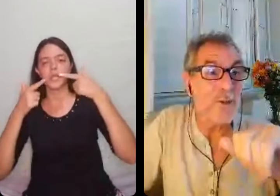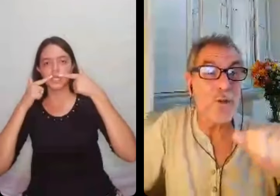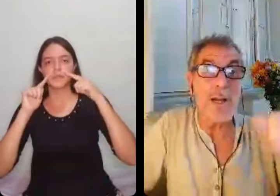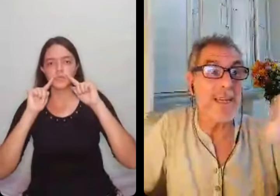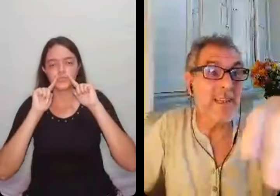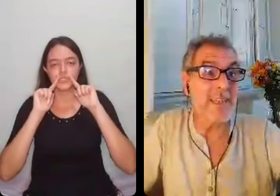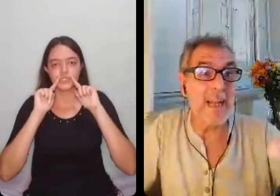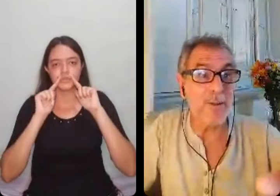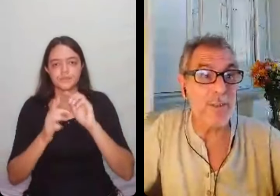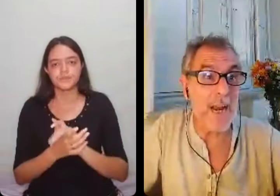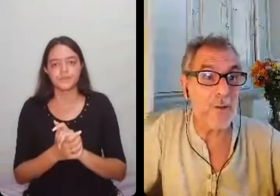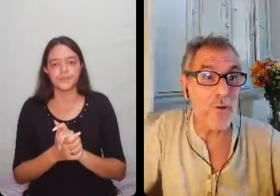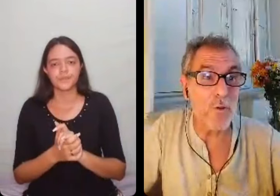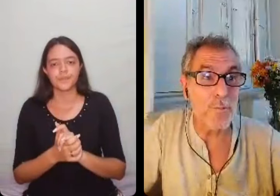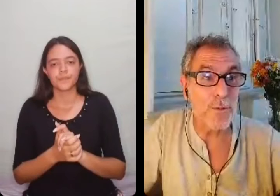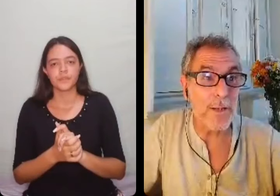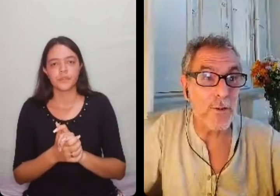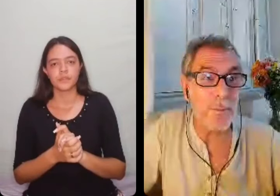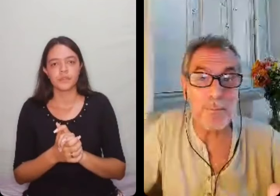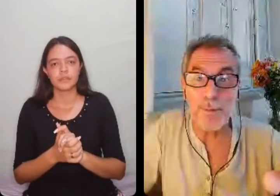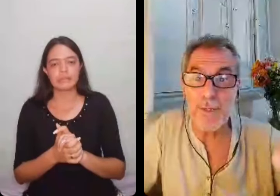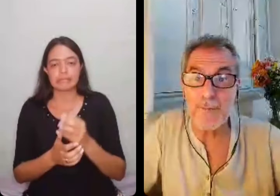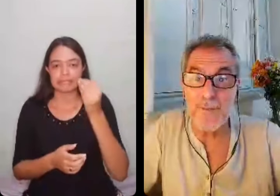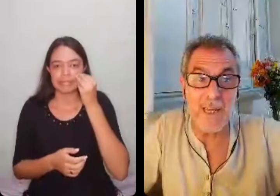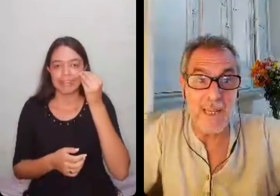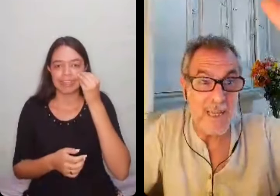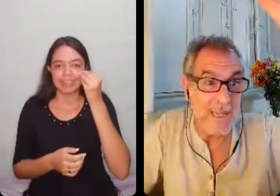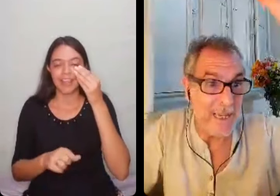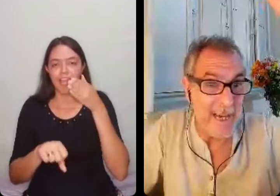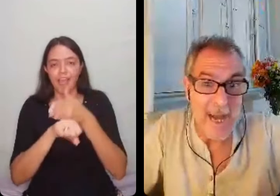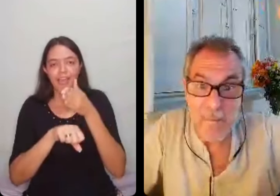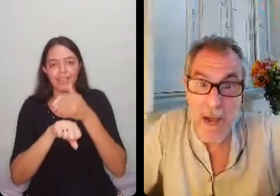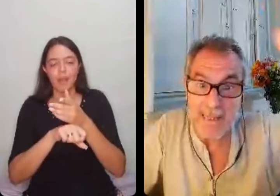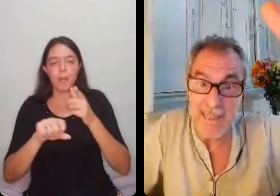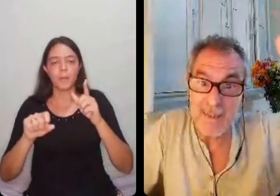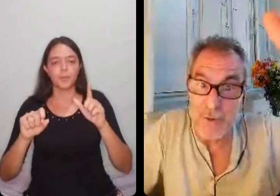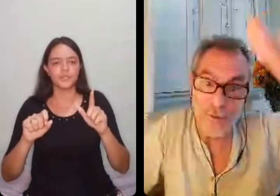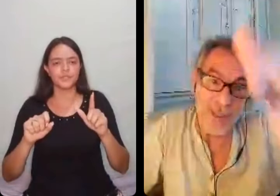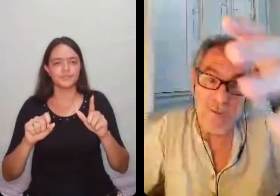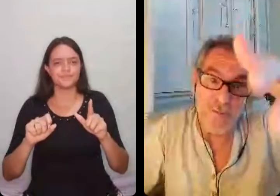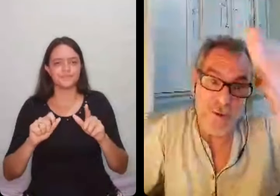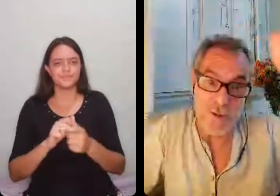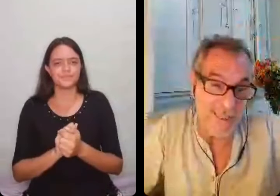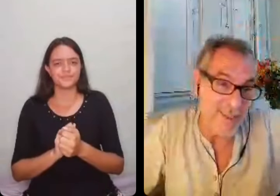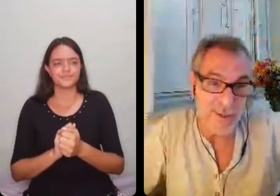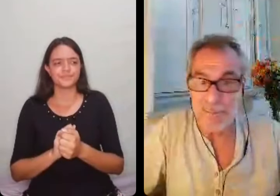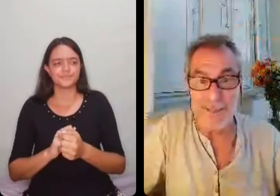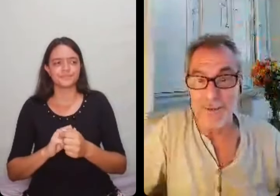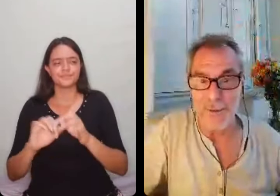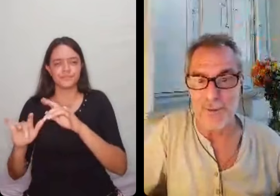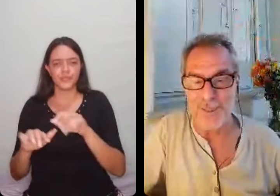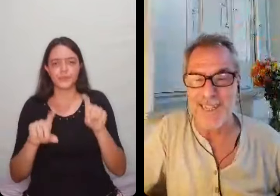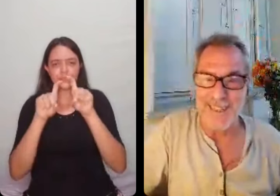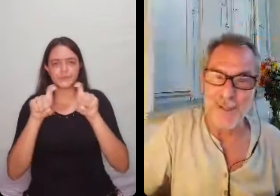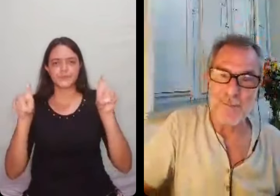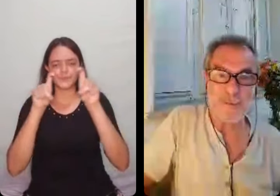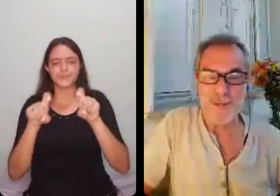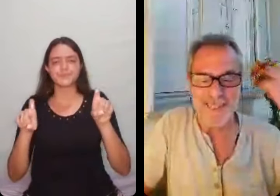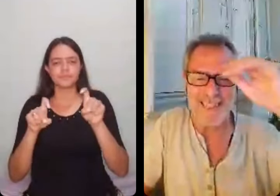Eu estou aqui tentando entrar com o computador pra poder ver a imagem, não no telefone, se não acompanha, não estou